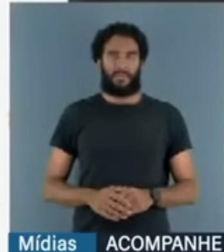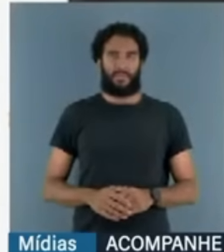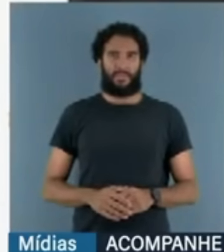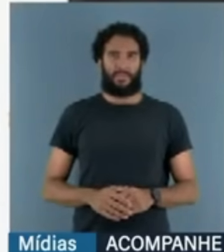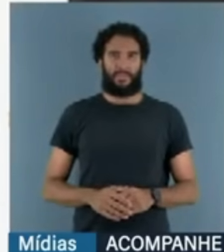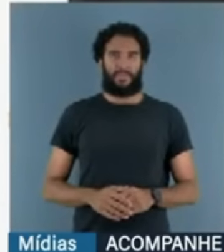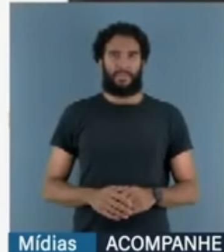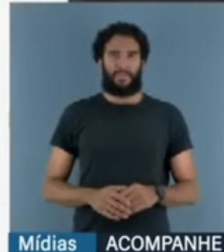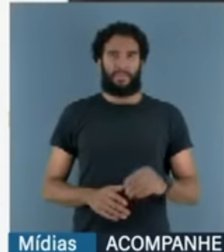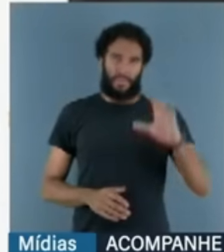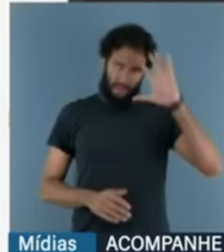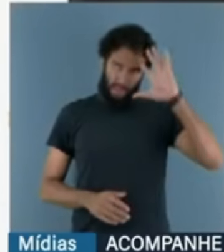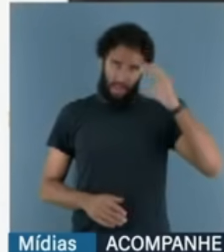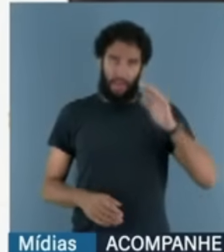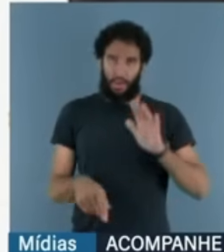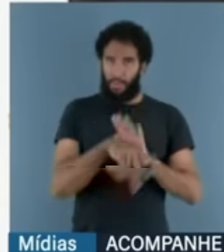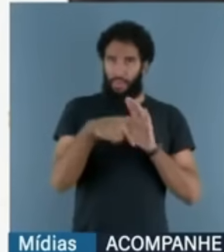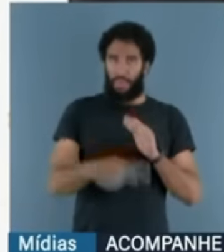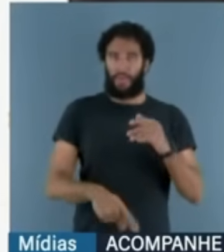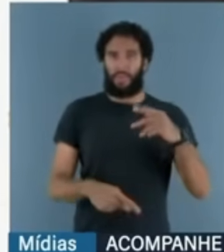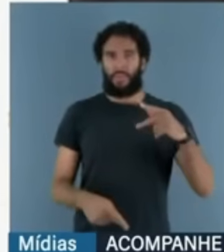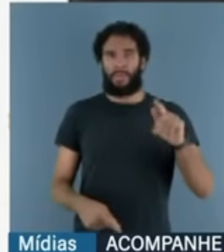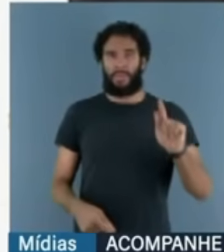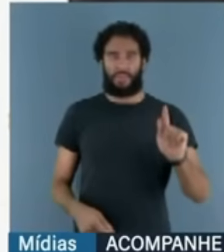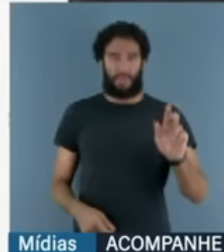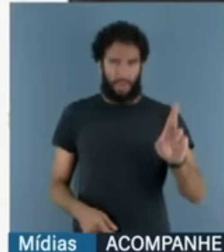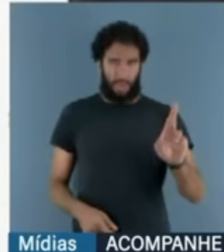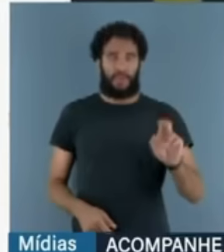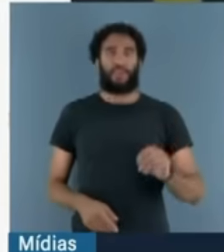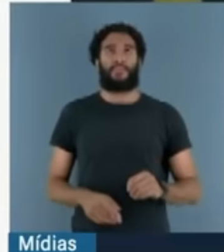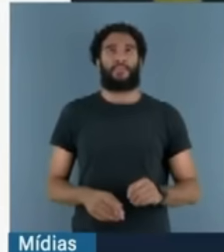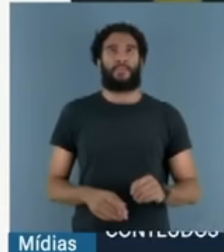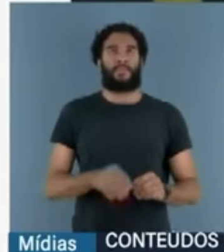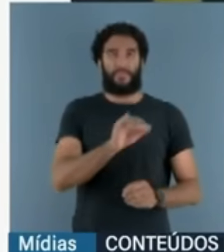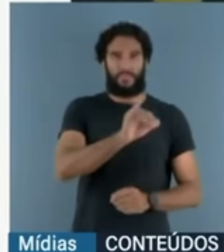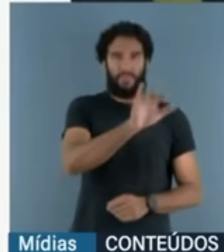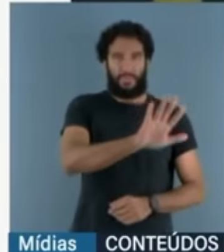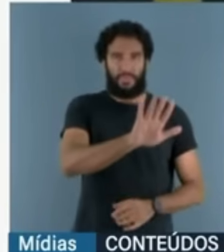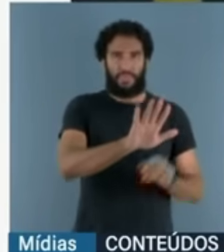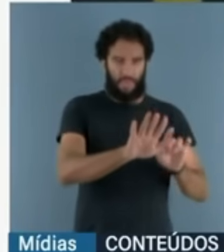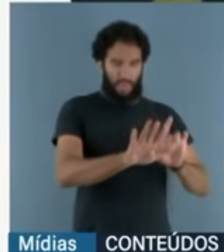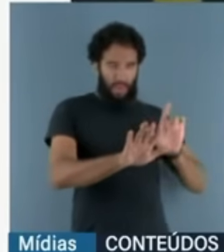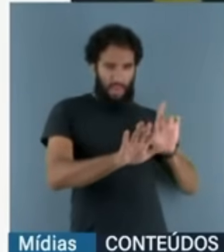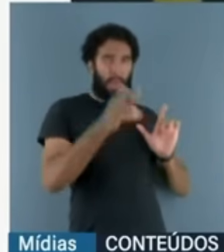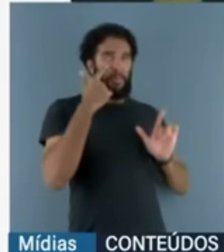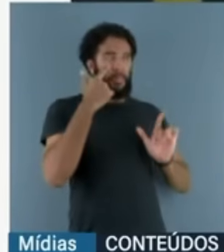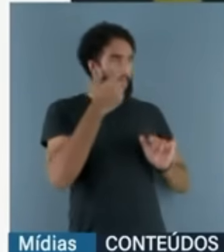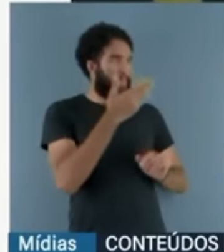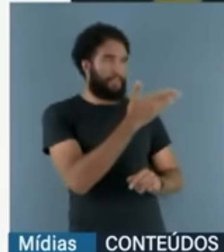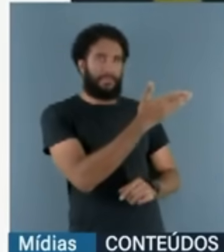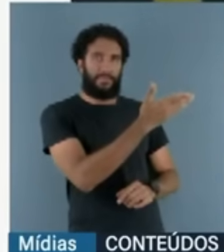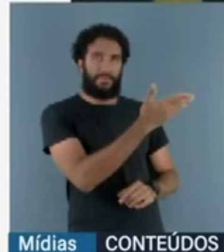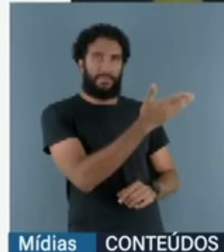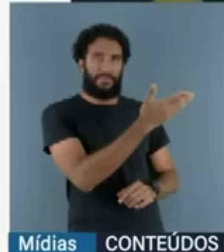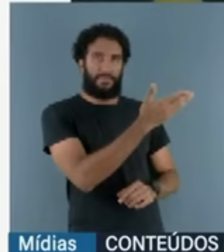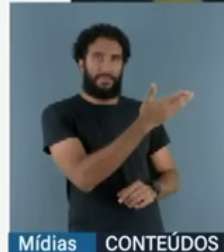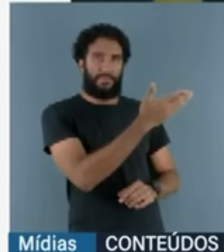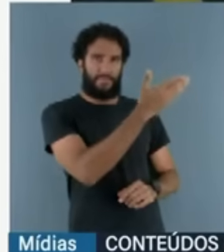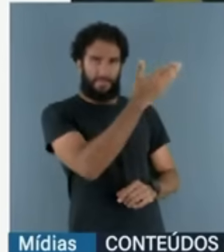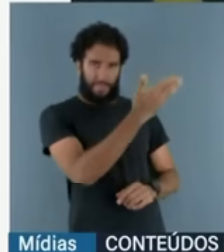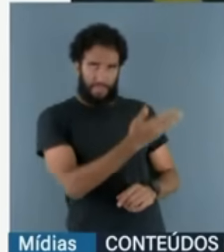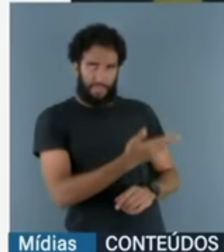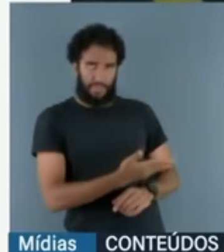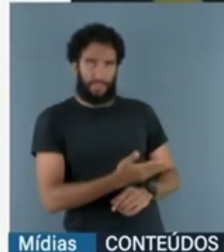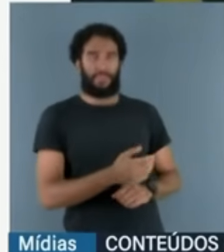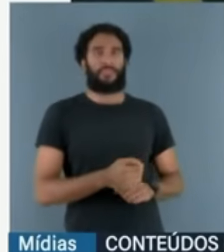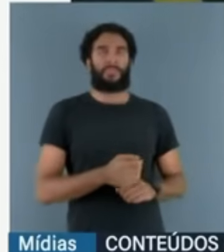É o que diz, na verdade, a decisão aqui da PGR. Na imagem anterior, aqueles militares, e me lembra muito bem aqui a consultoria, eles são